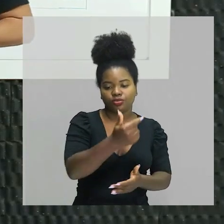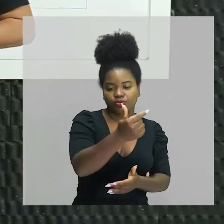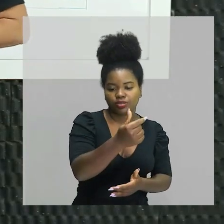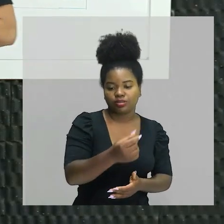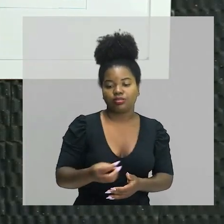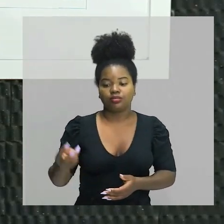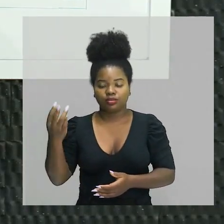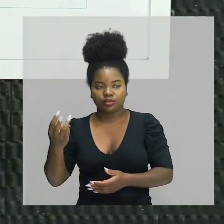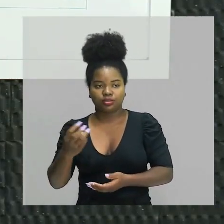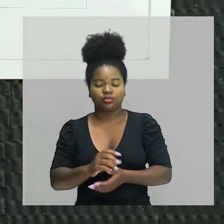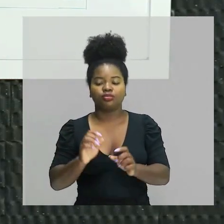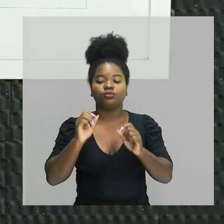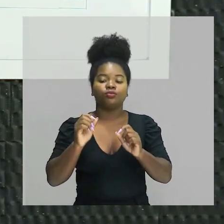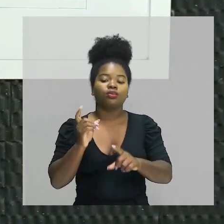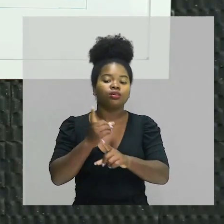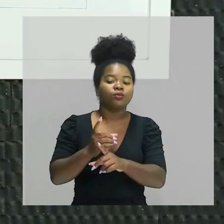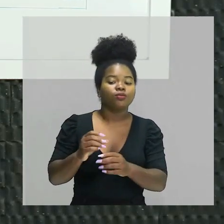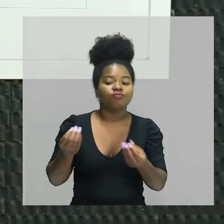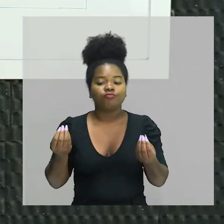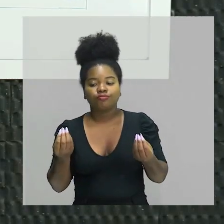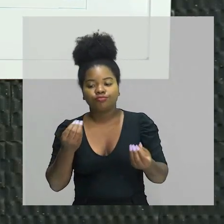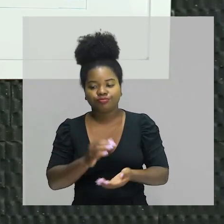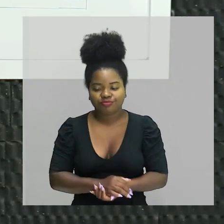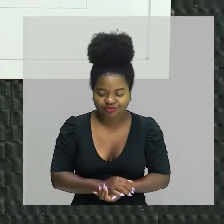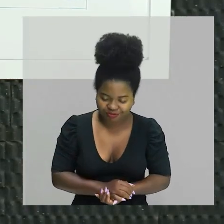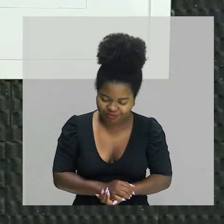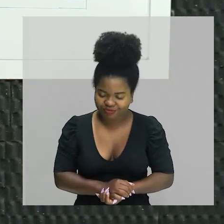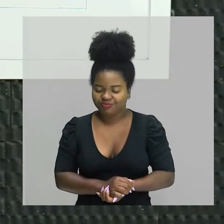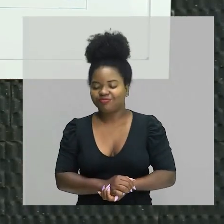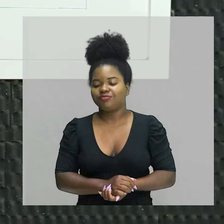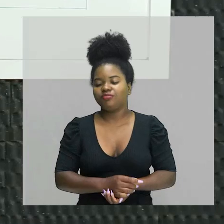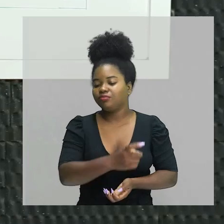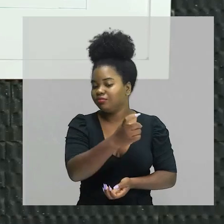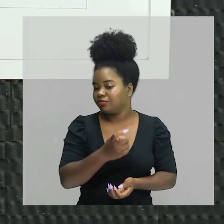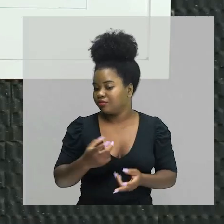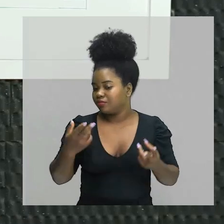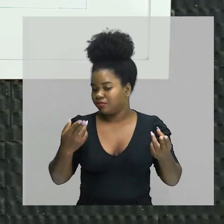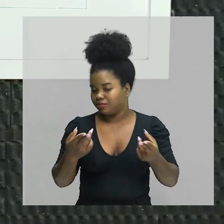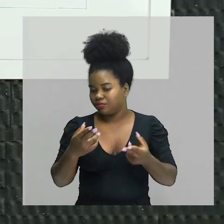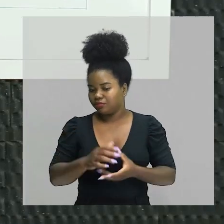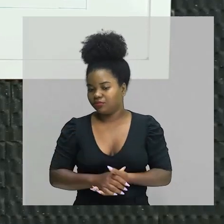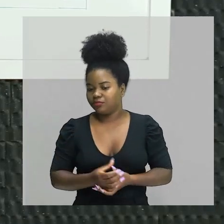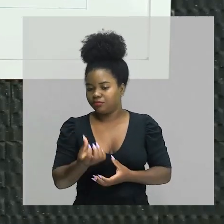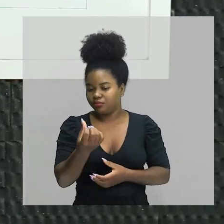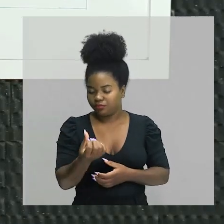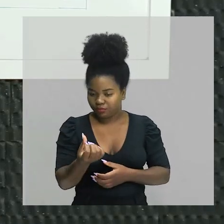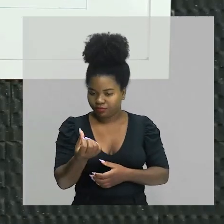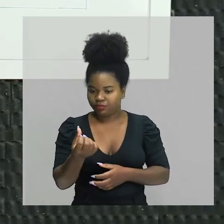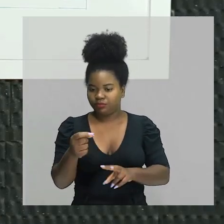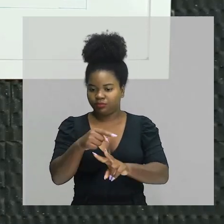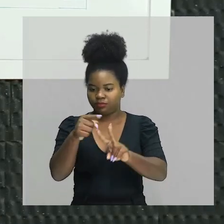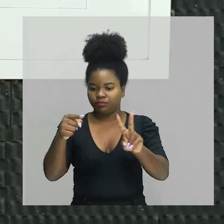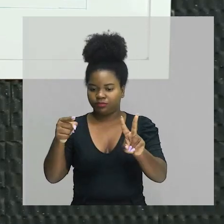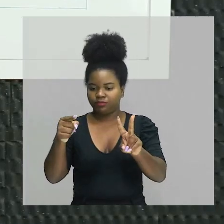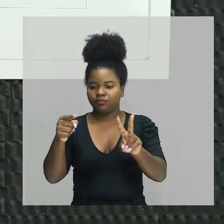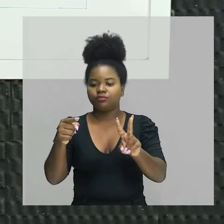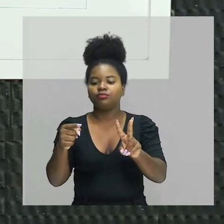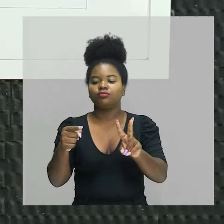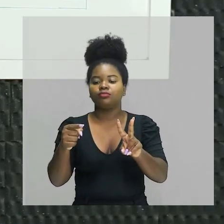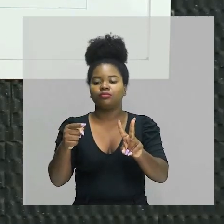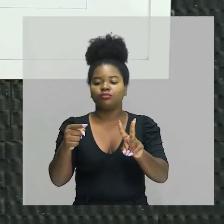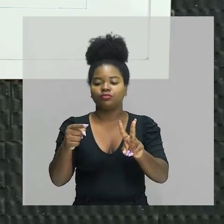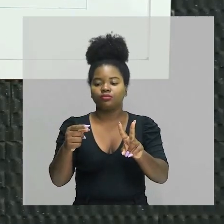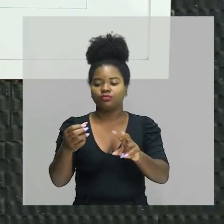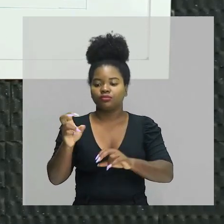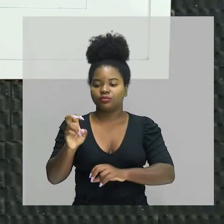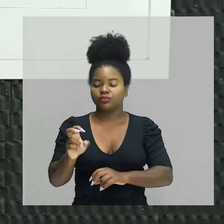esse 3. O que você vai encontrar aqui? Você vai encontrar x igual a 6 raiz quadrada de